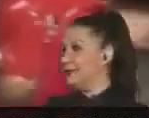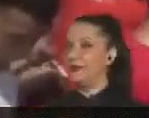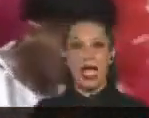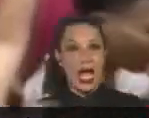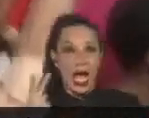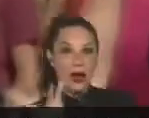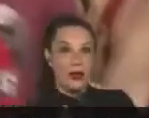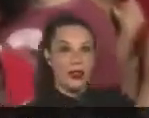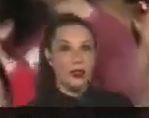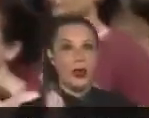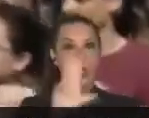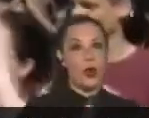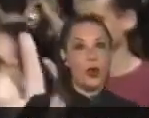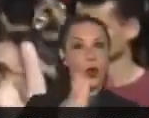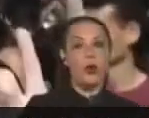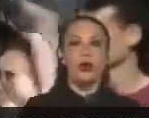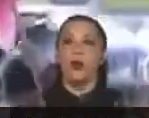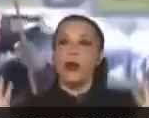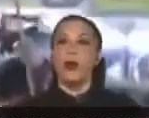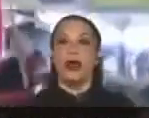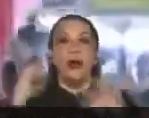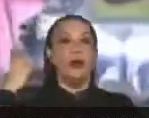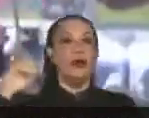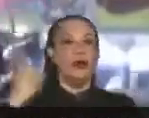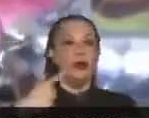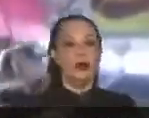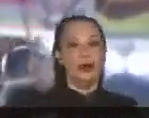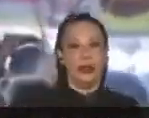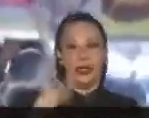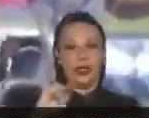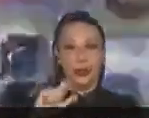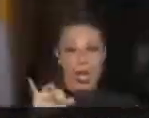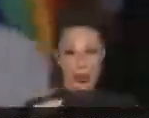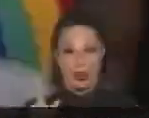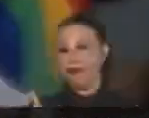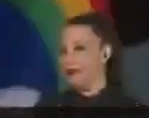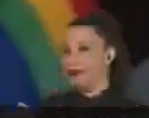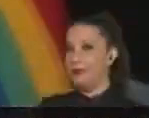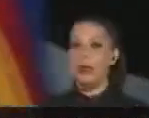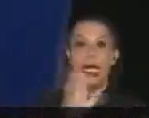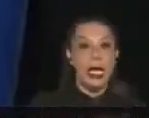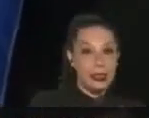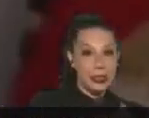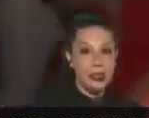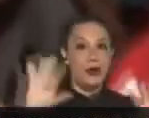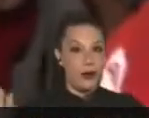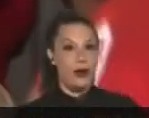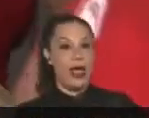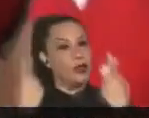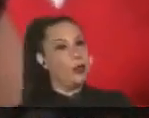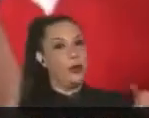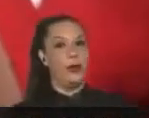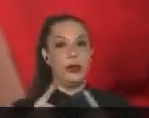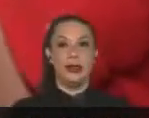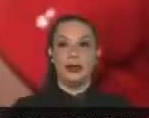A vitória de Lula foi comemorada também em Porto Alegre, no bairro Cidade Baixa. Em Recife, festa com